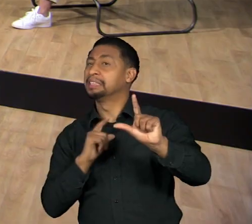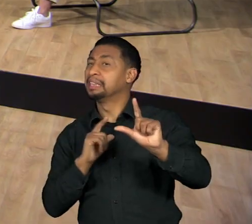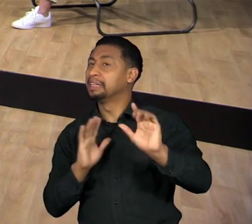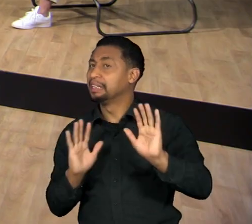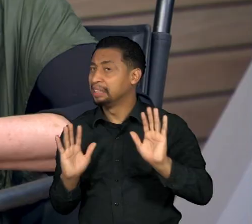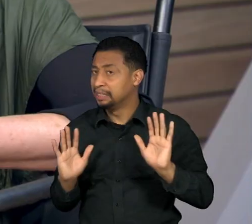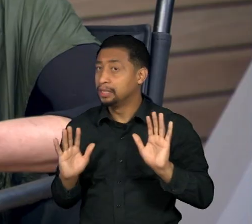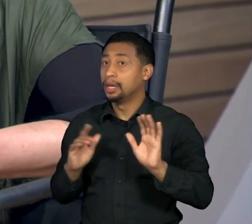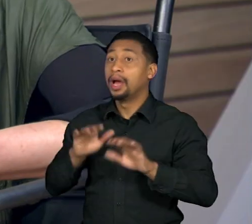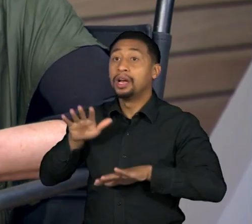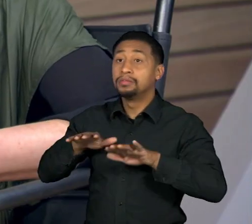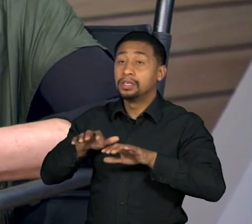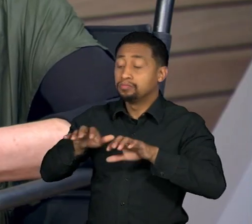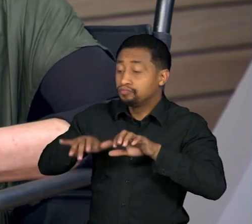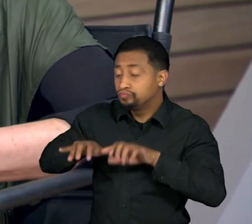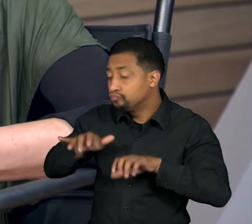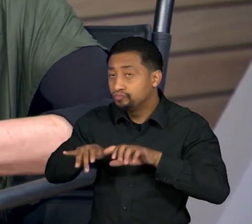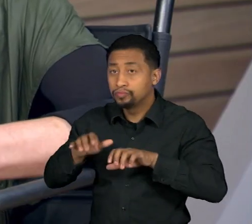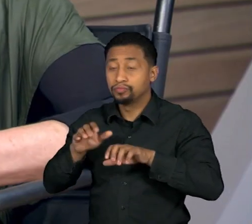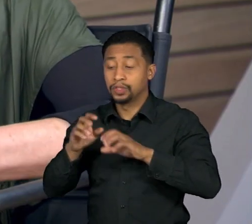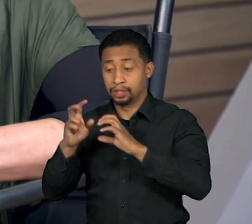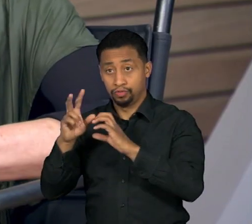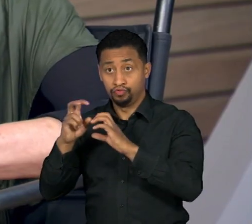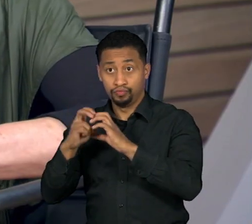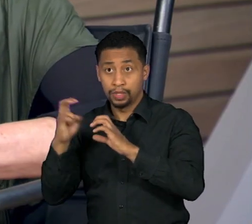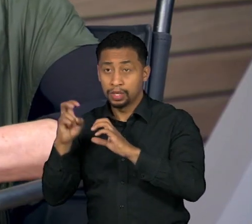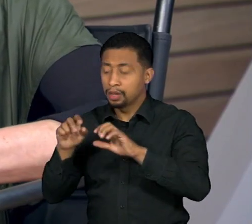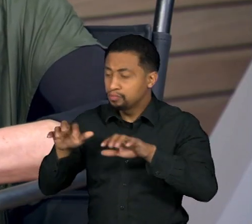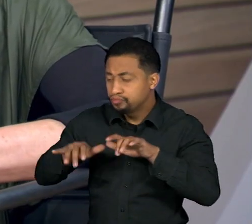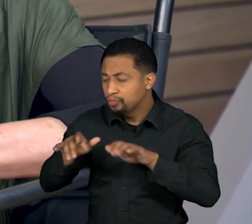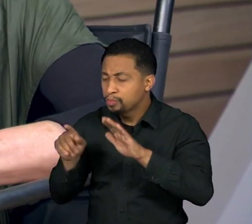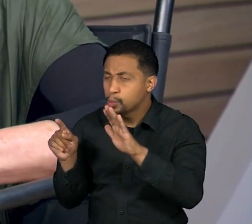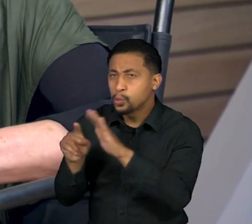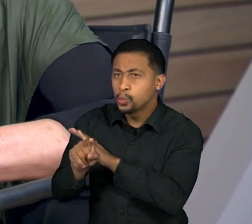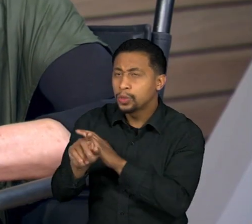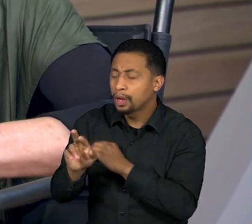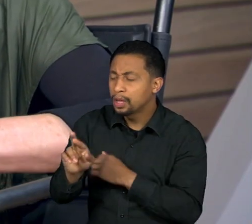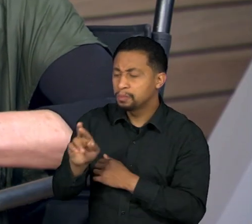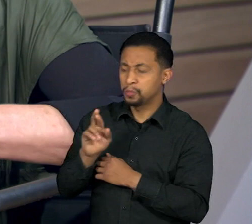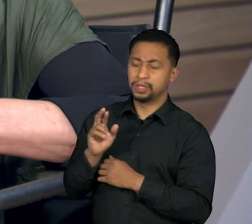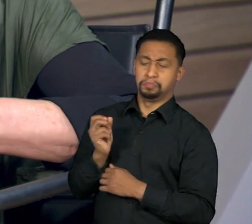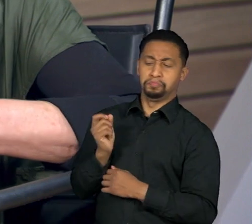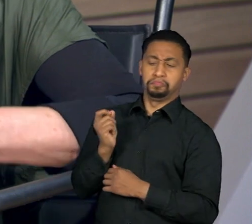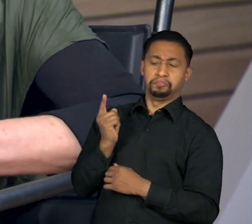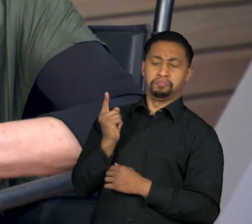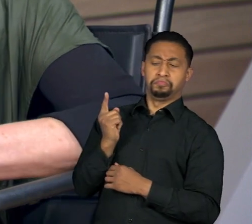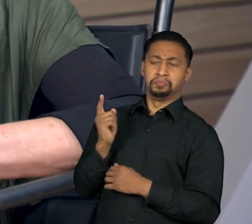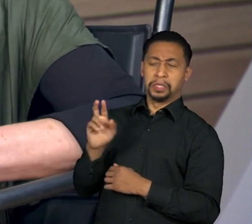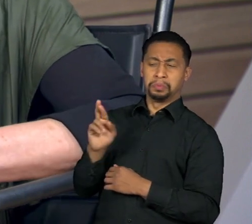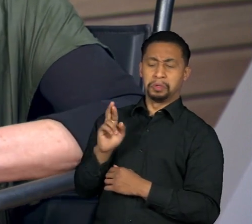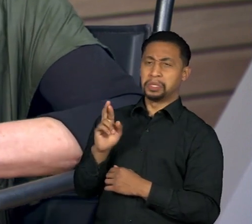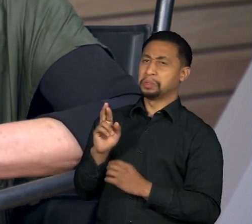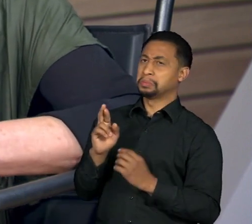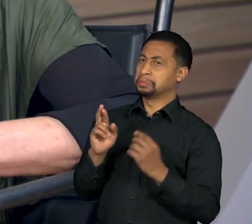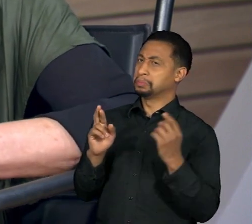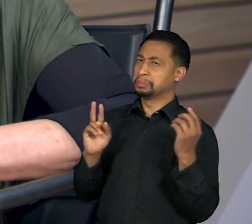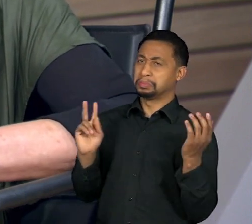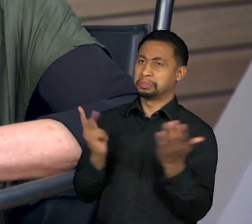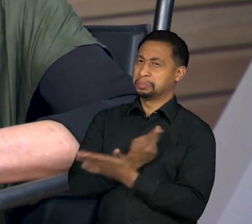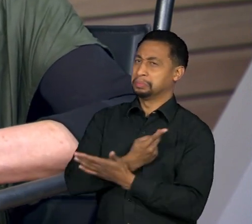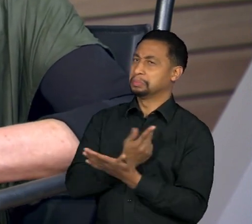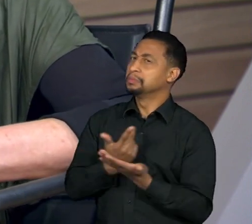equívocos, traz desinformação. Aliás, essa é uma das grandes, do meu ponto de vista, e para a sociedade, é um dos